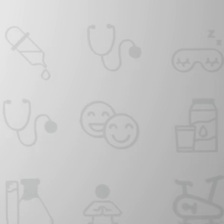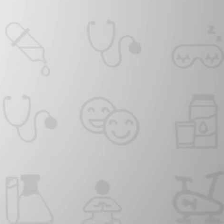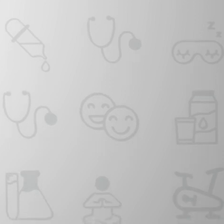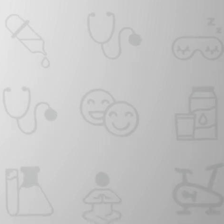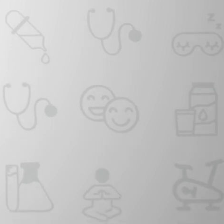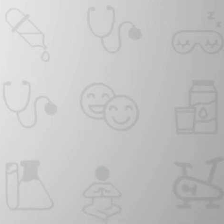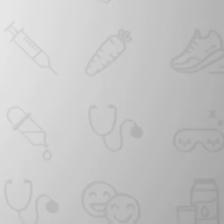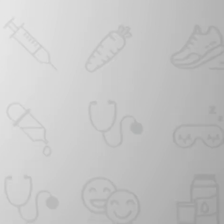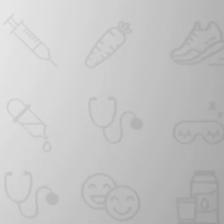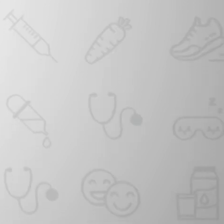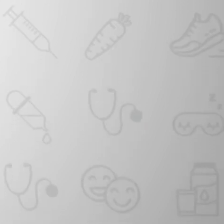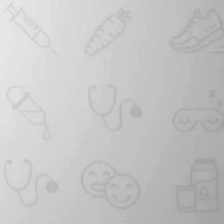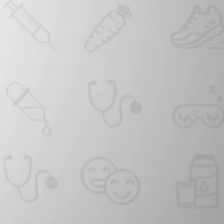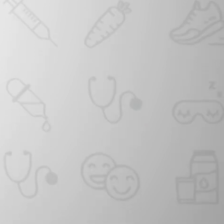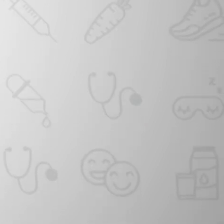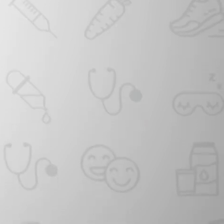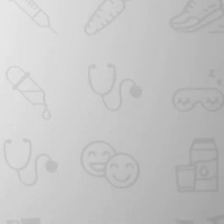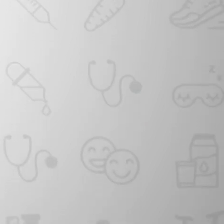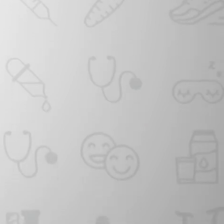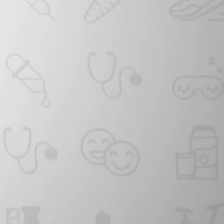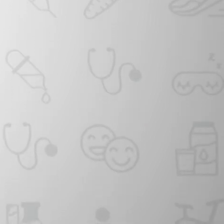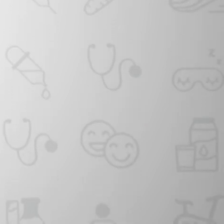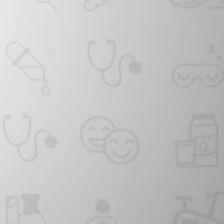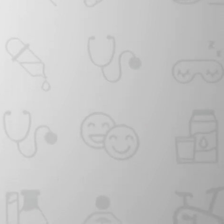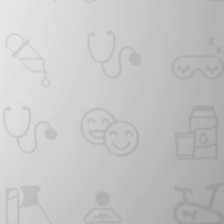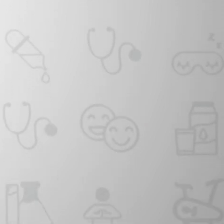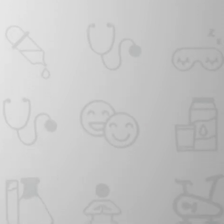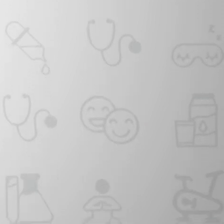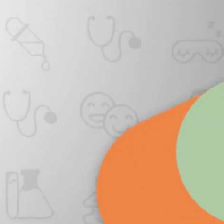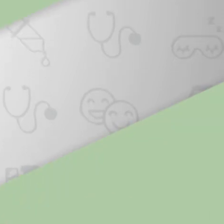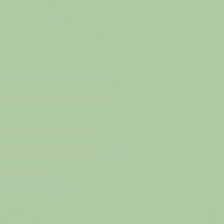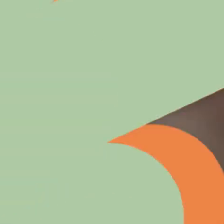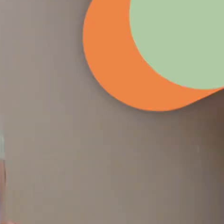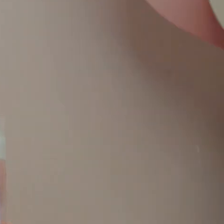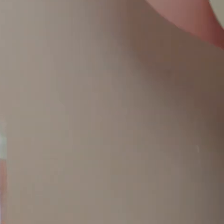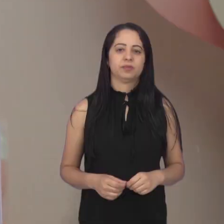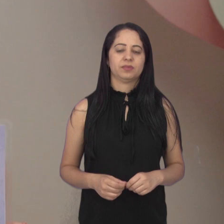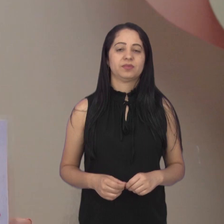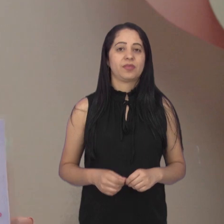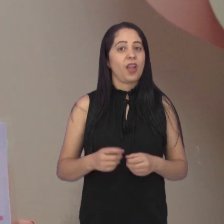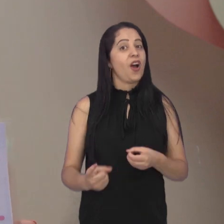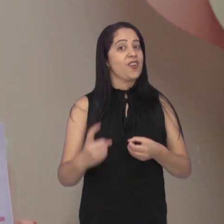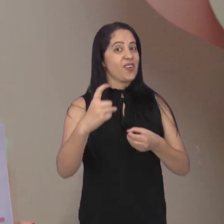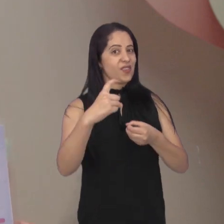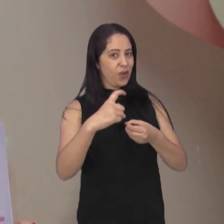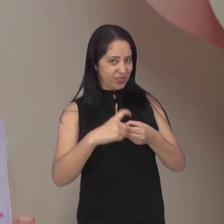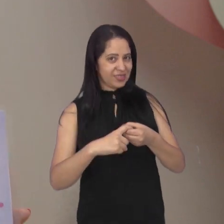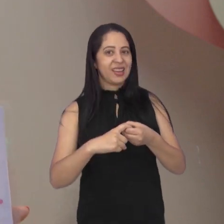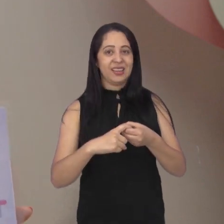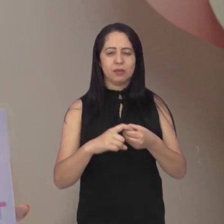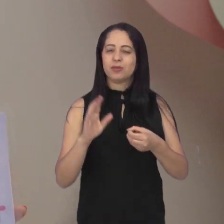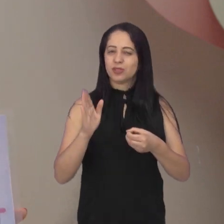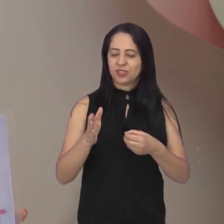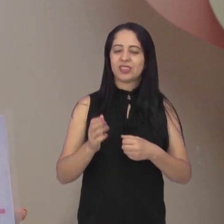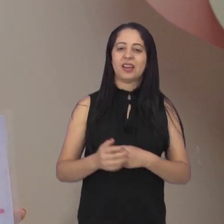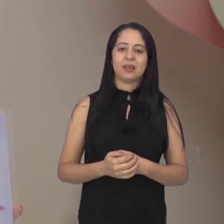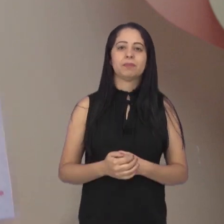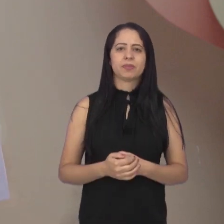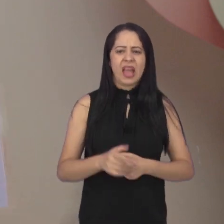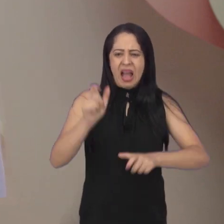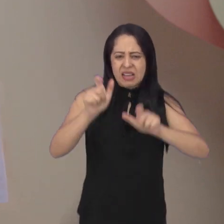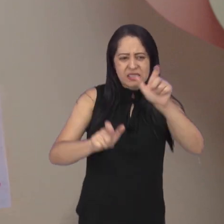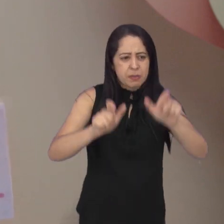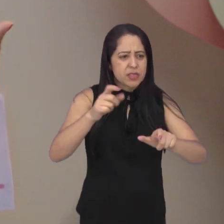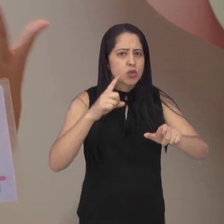Estamos Estamos de volta. Muitas pessoas têm dúvida